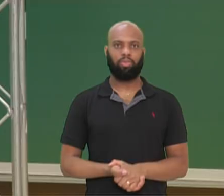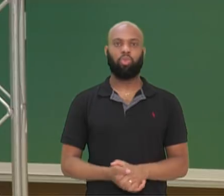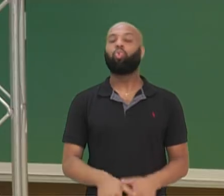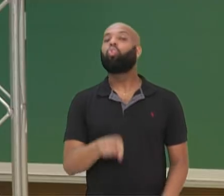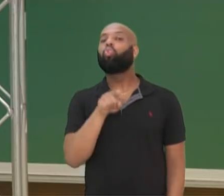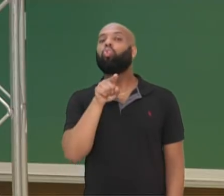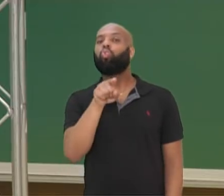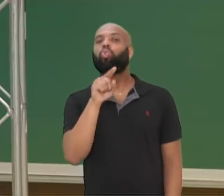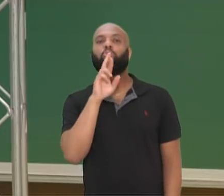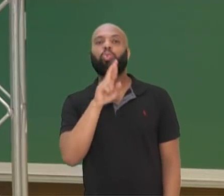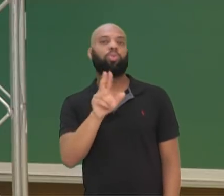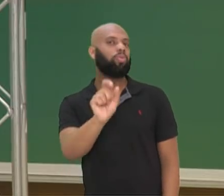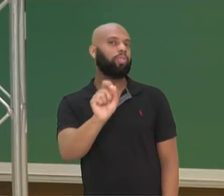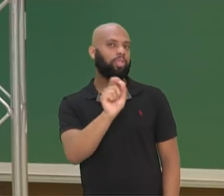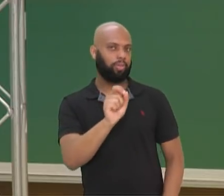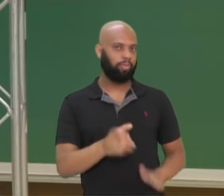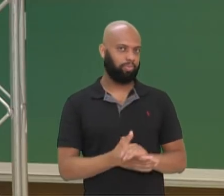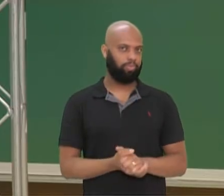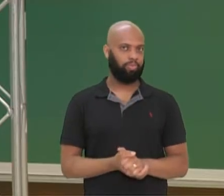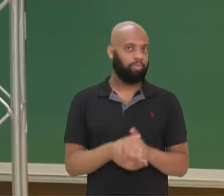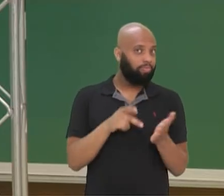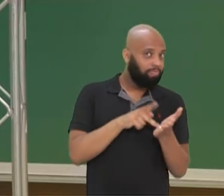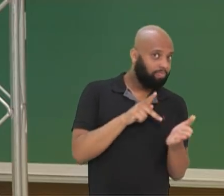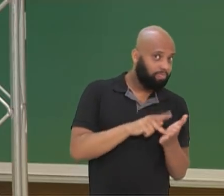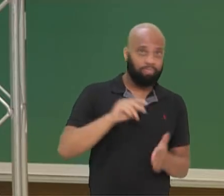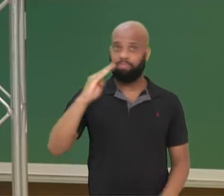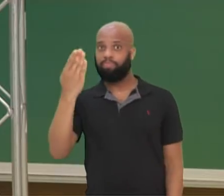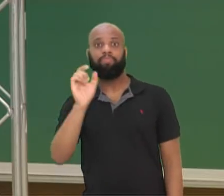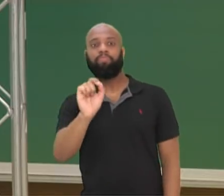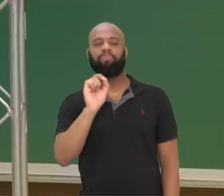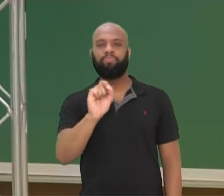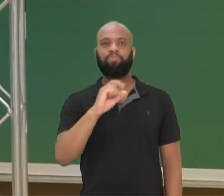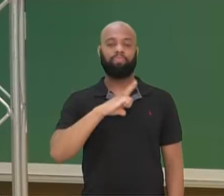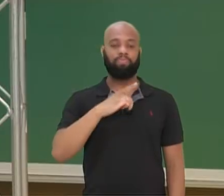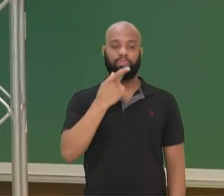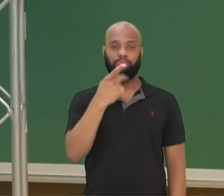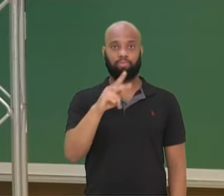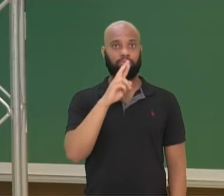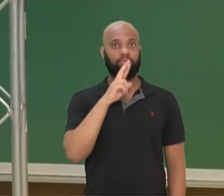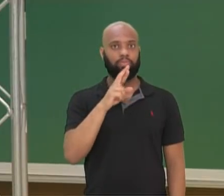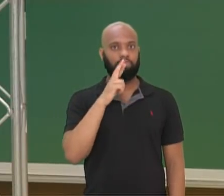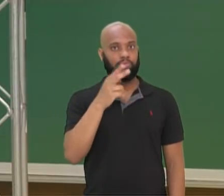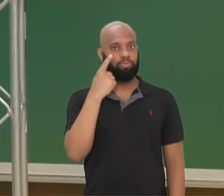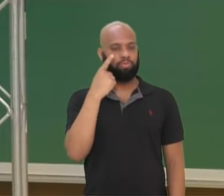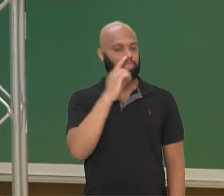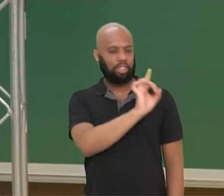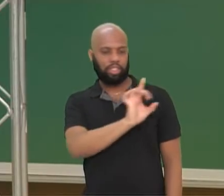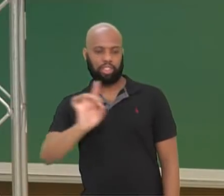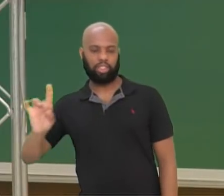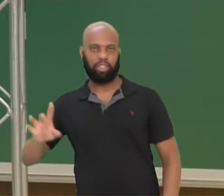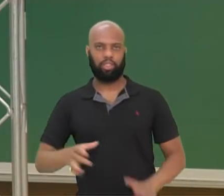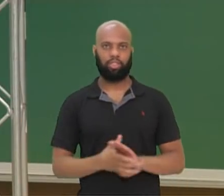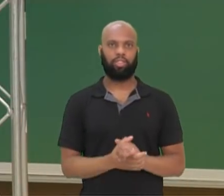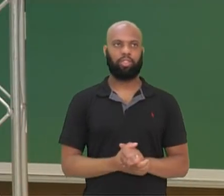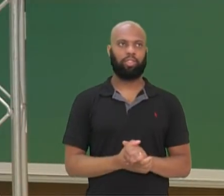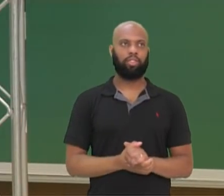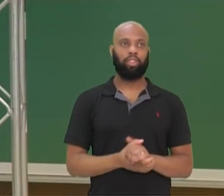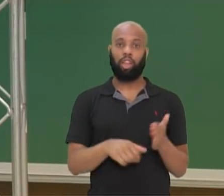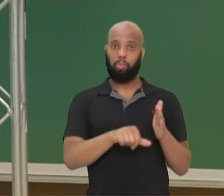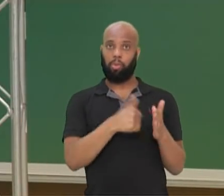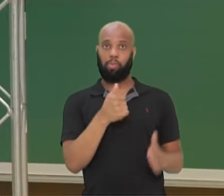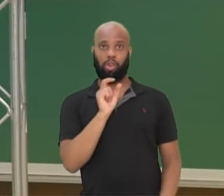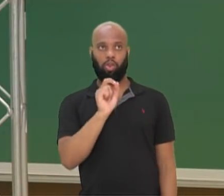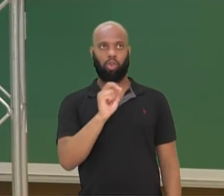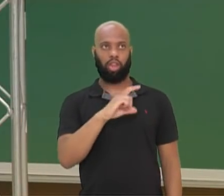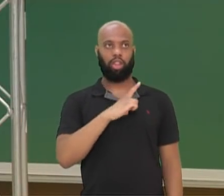que você achou dessas alternativas? Verdadeiro, falso? O que deu ali? Vamos conferir uma por uma. A primeira diz